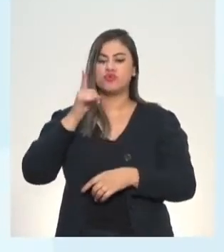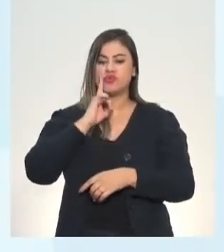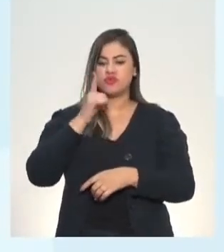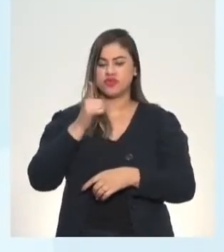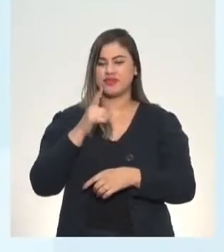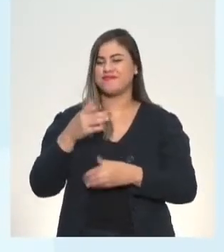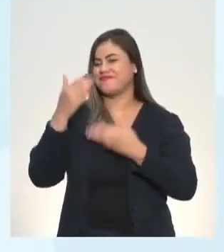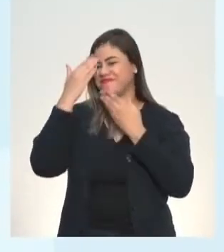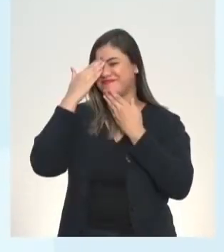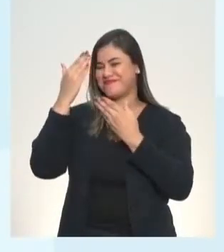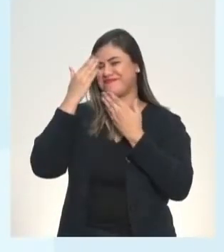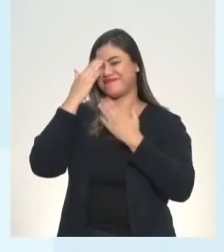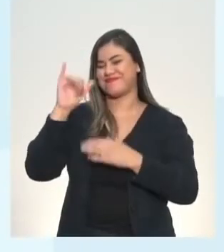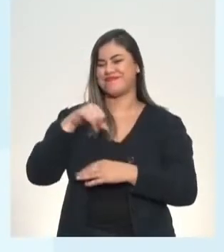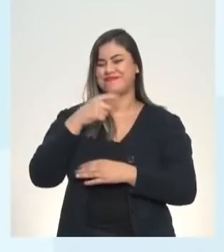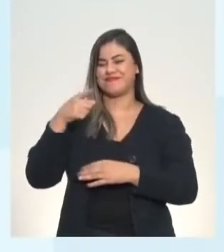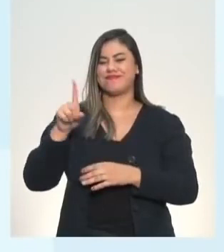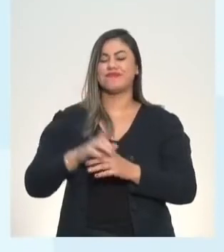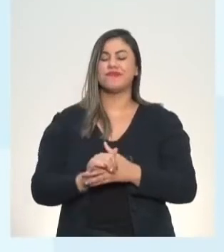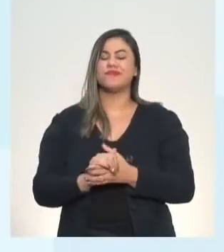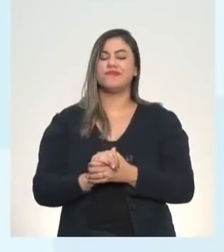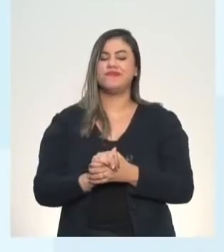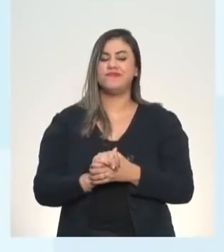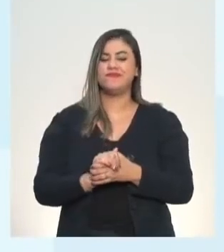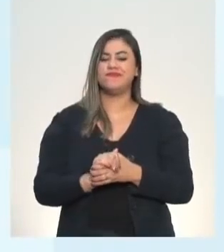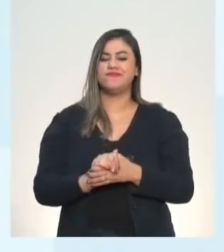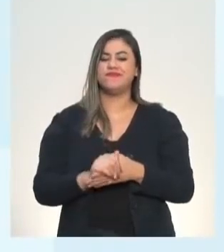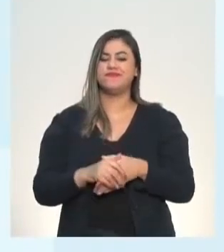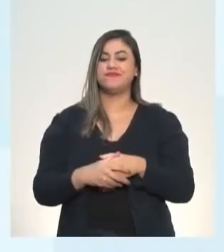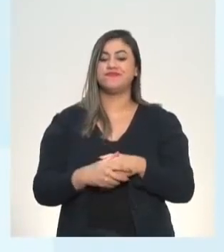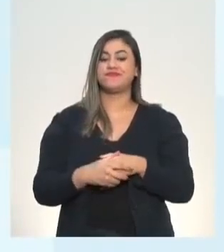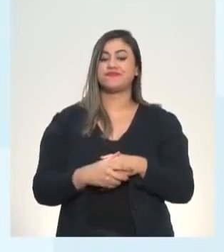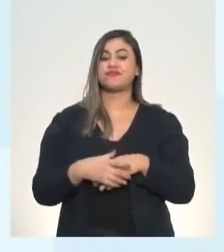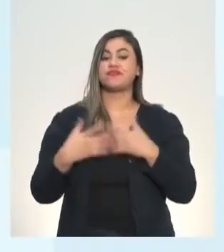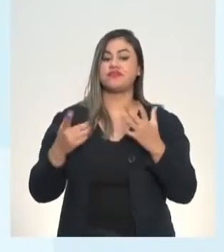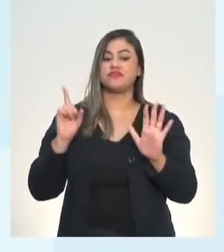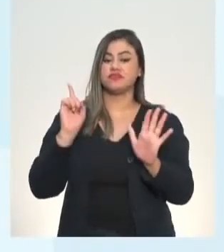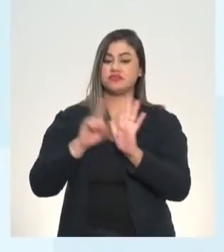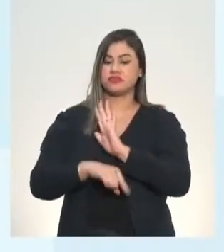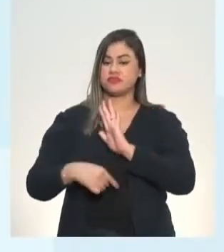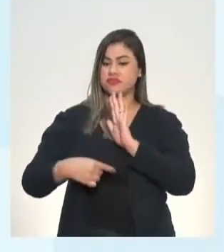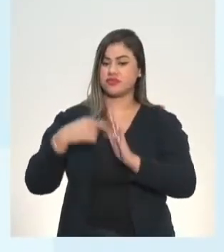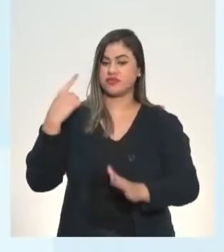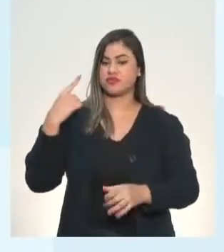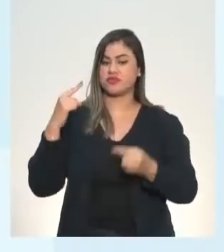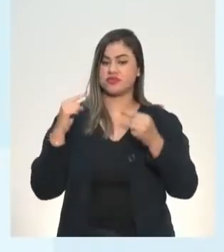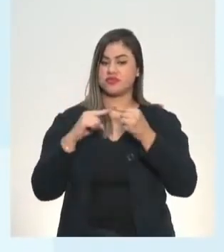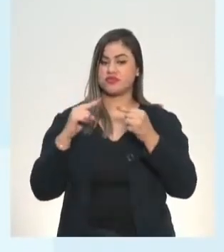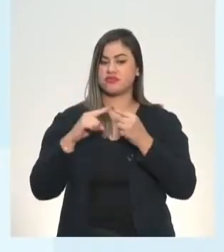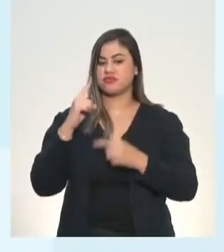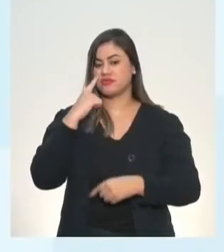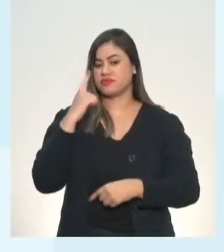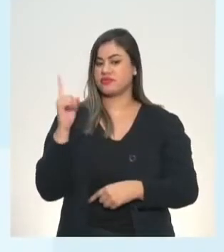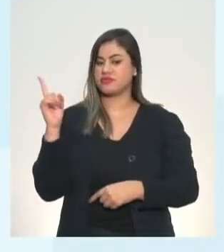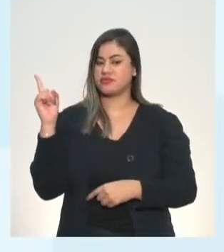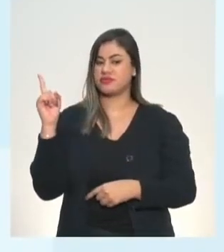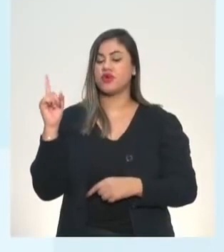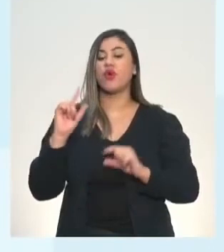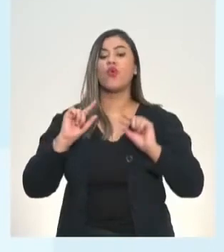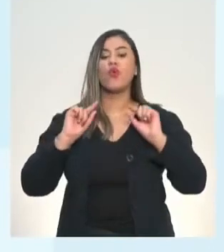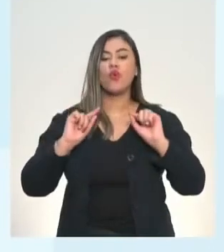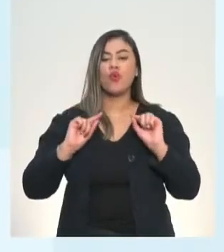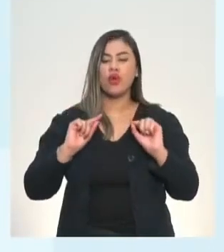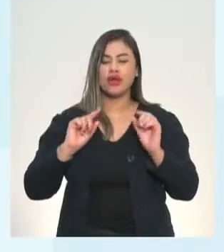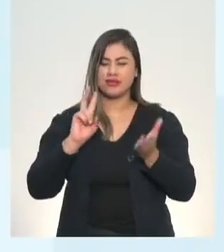you, João. Welcome. Então, a primeira pergunta, where was Tom Jobim born? Perguntou